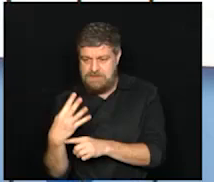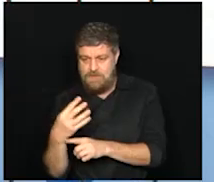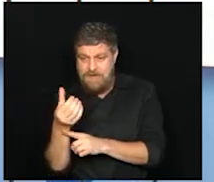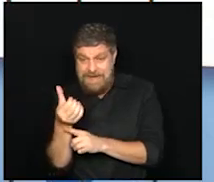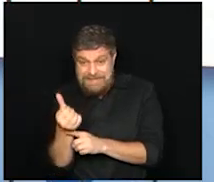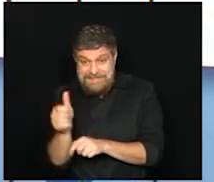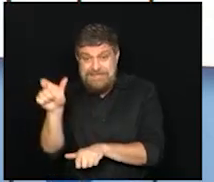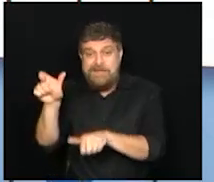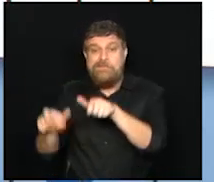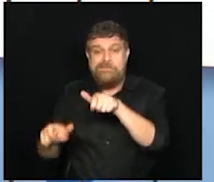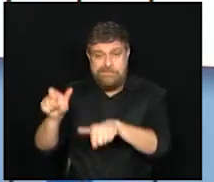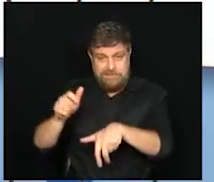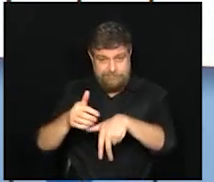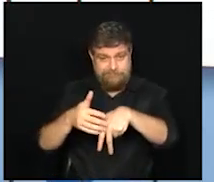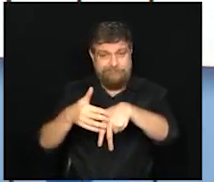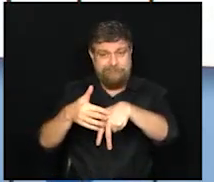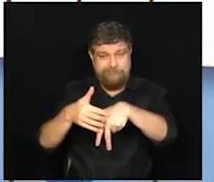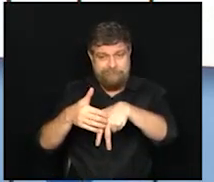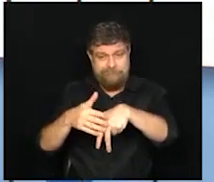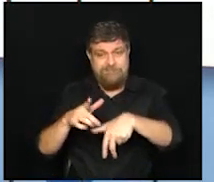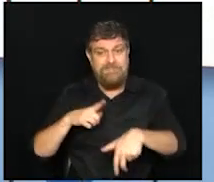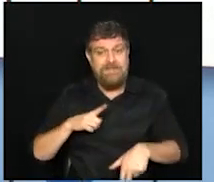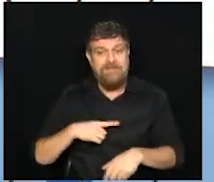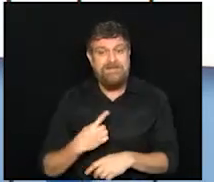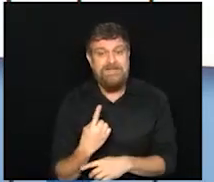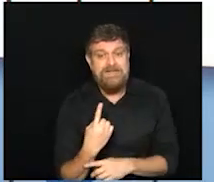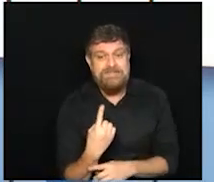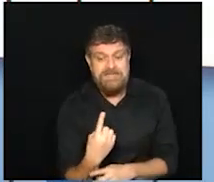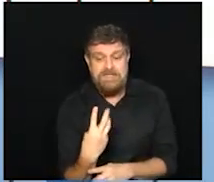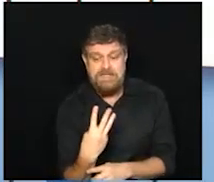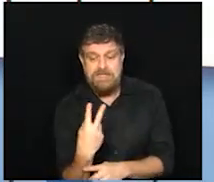3.879.846 casos da doença, com